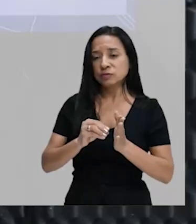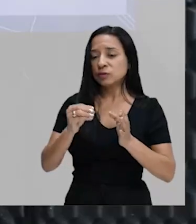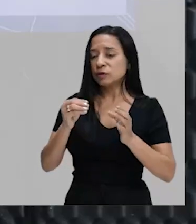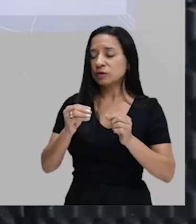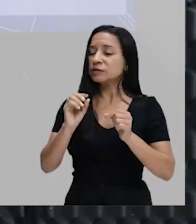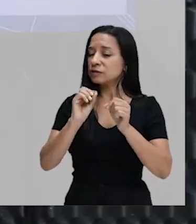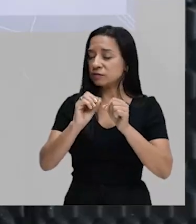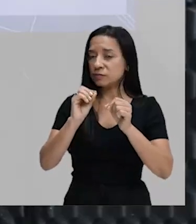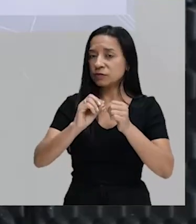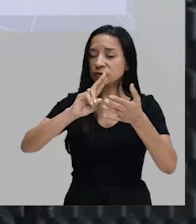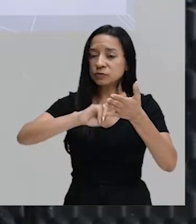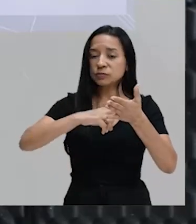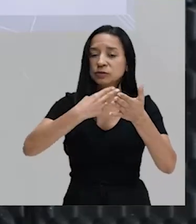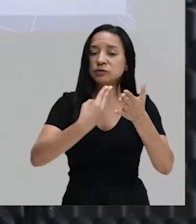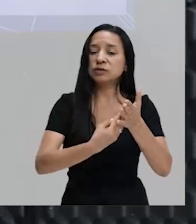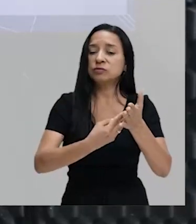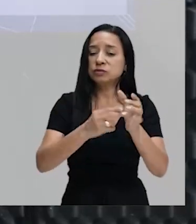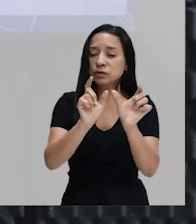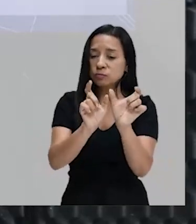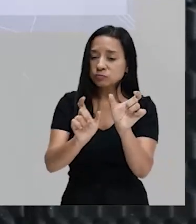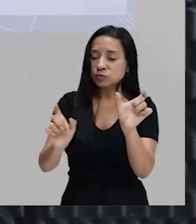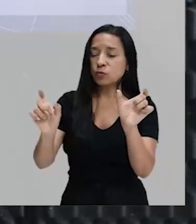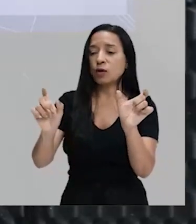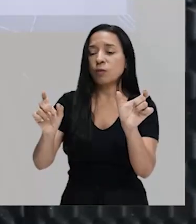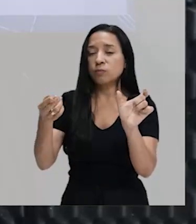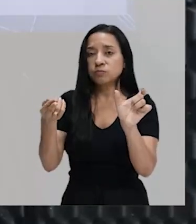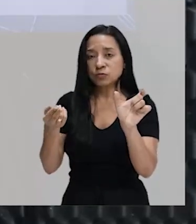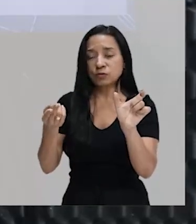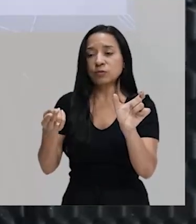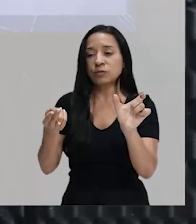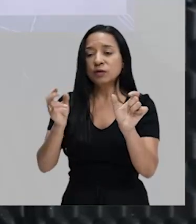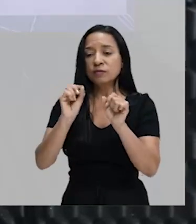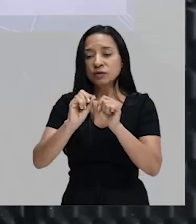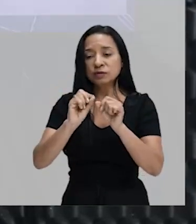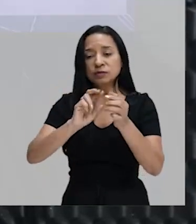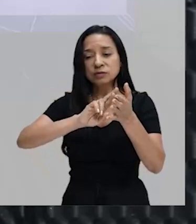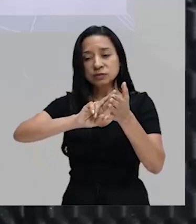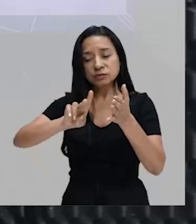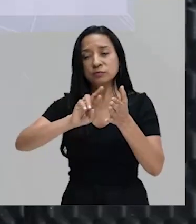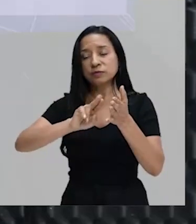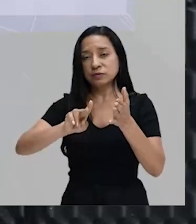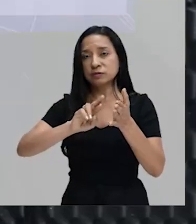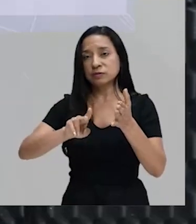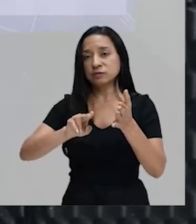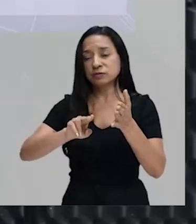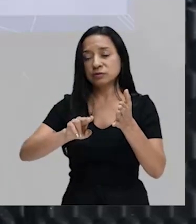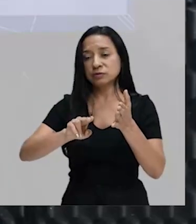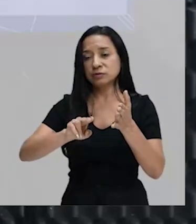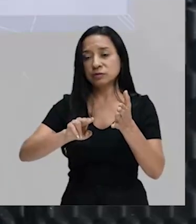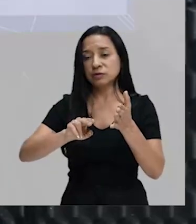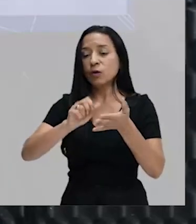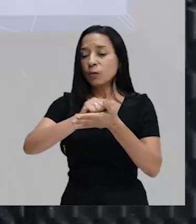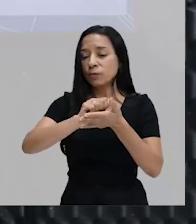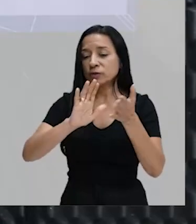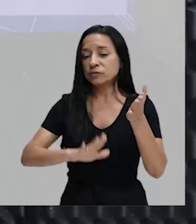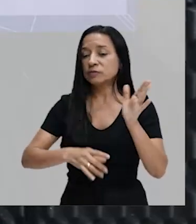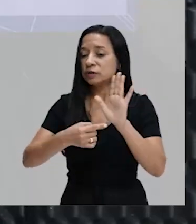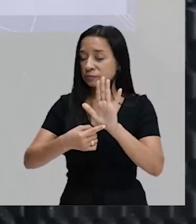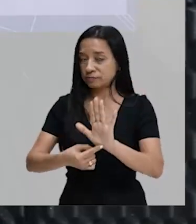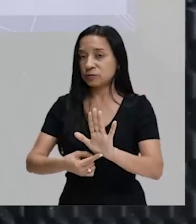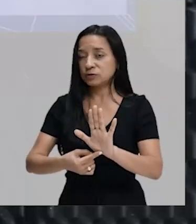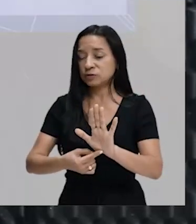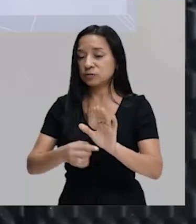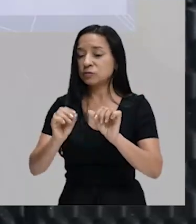construam uma tradução ao pé da letra, para fazer uma diferenciação. Essa é uma atividade que eu estou deixando para vocês. Vocês